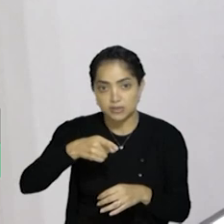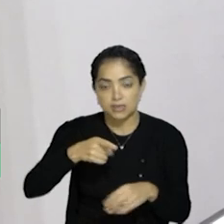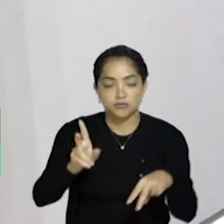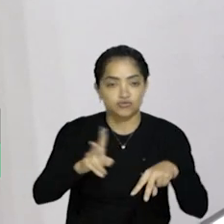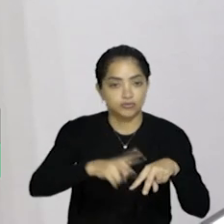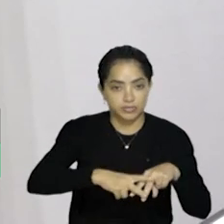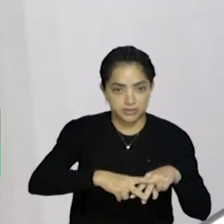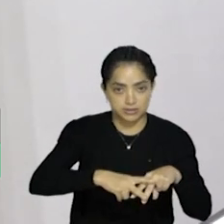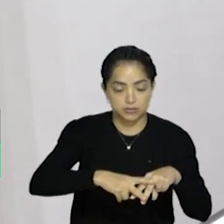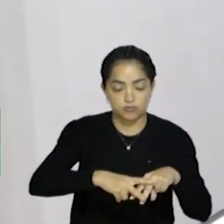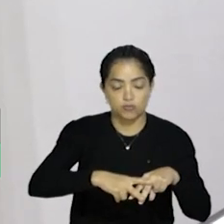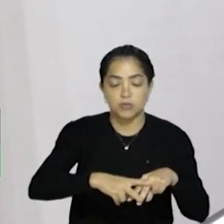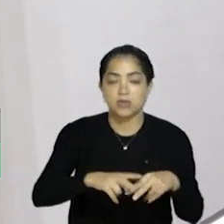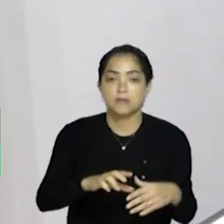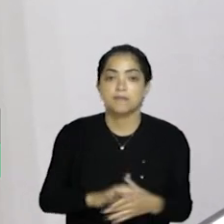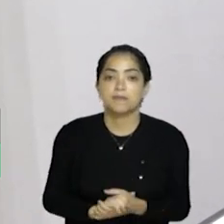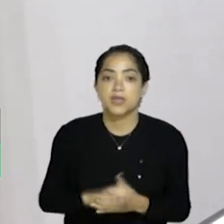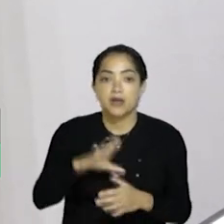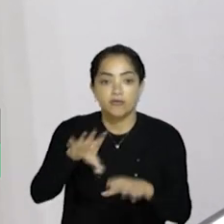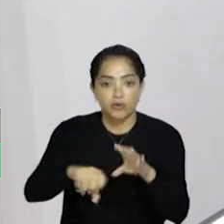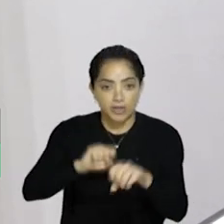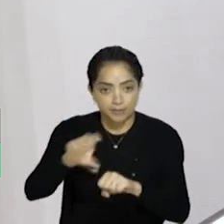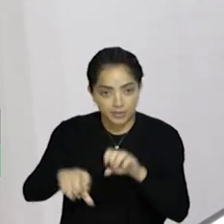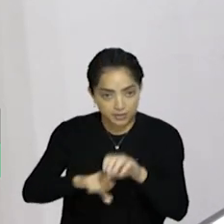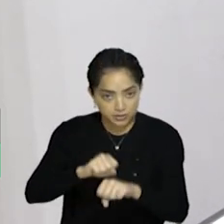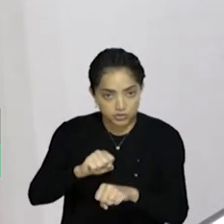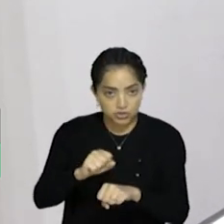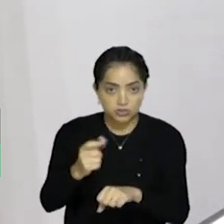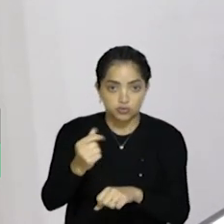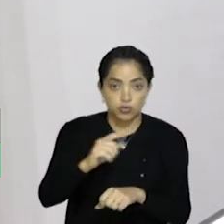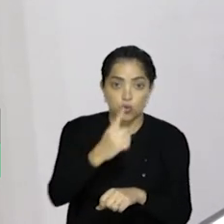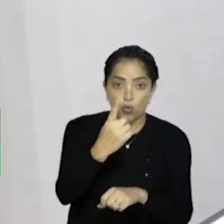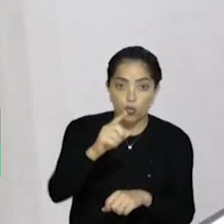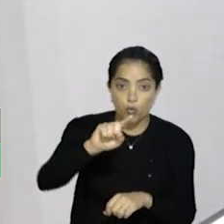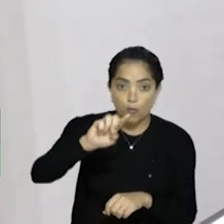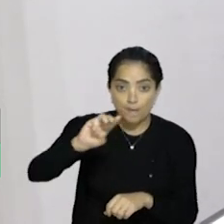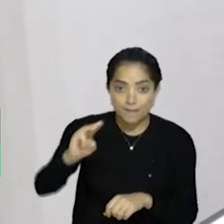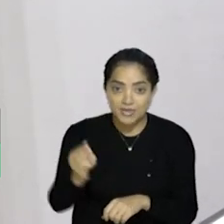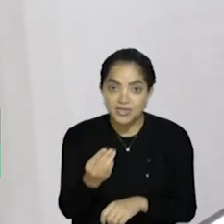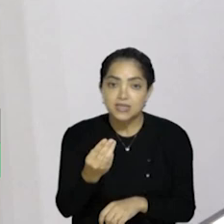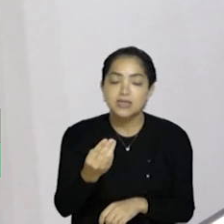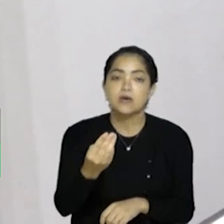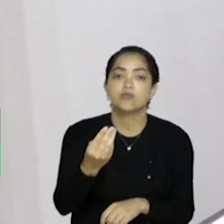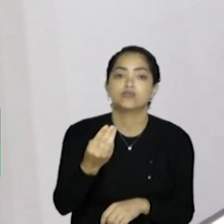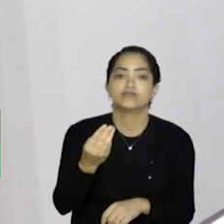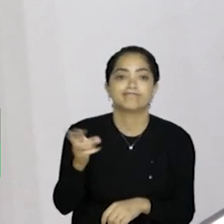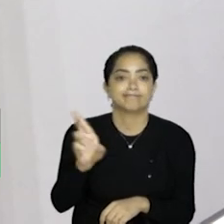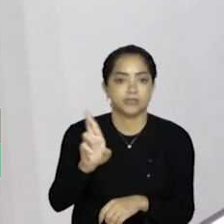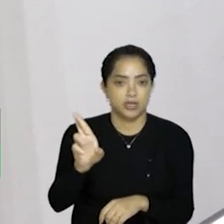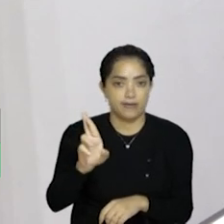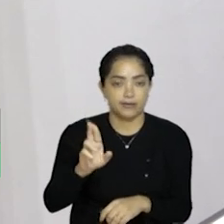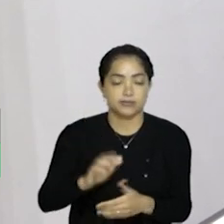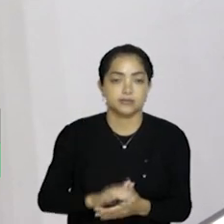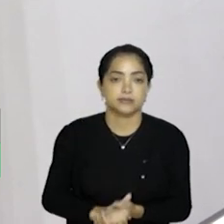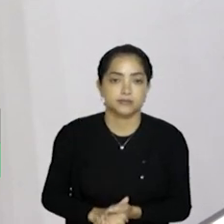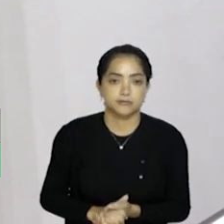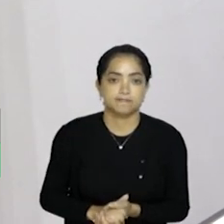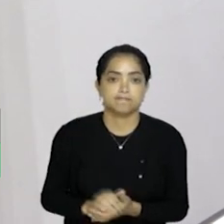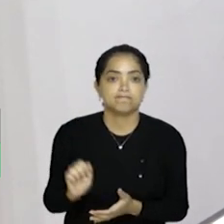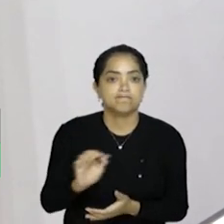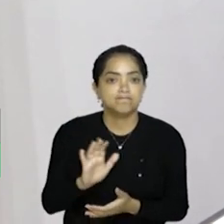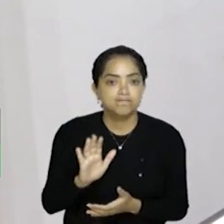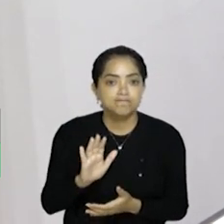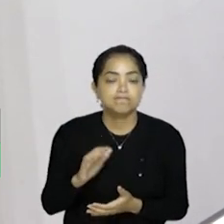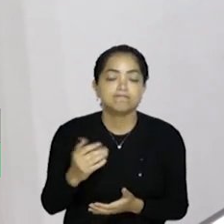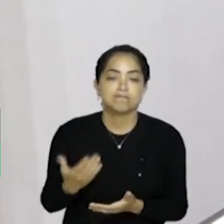prisões apreendido em dinheiro um milhão 320 mil reais ver a